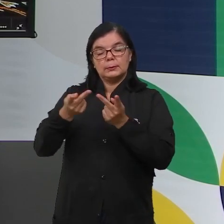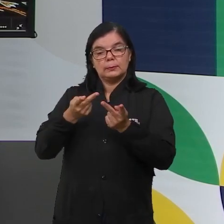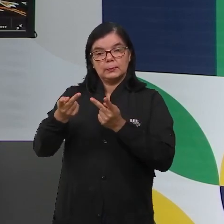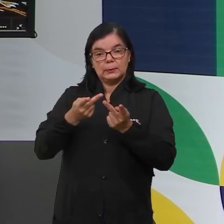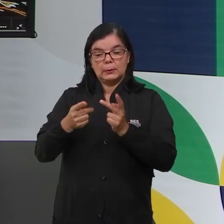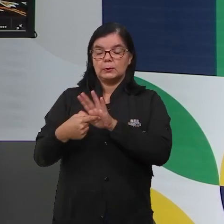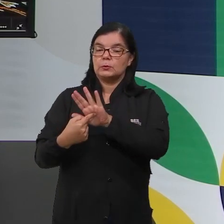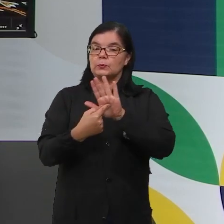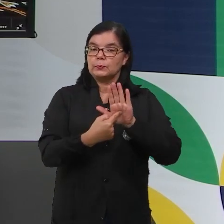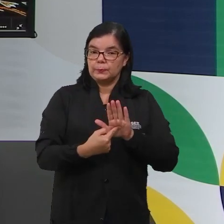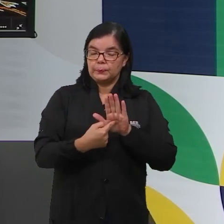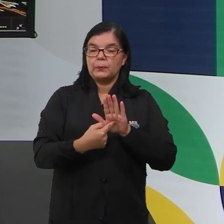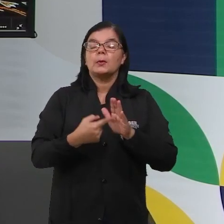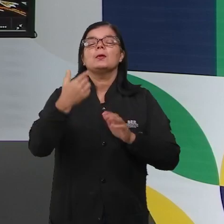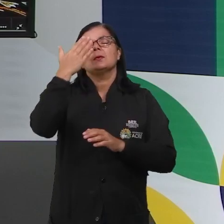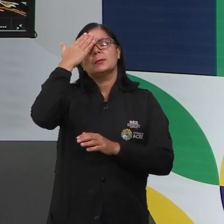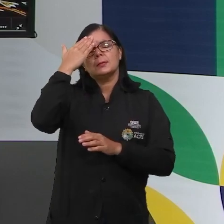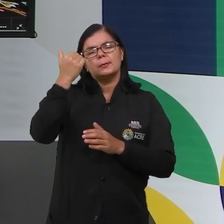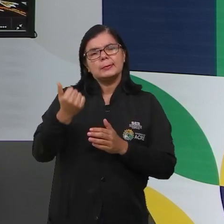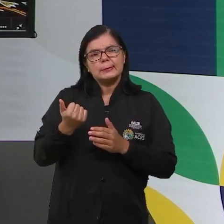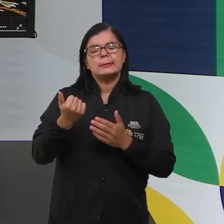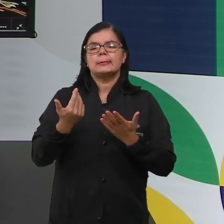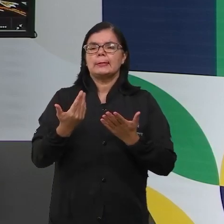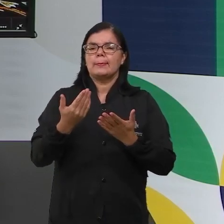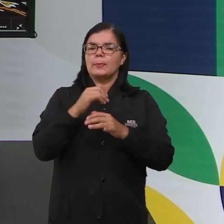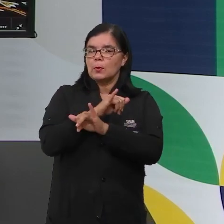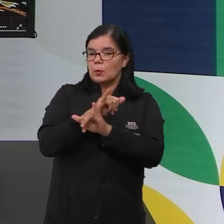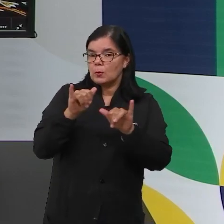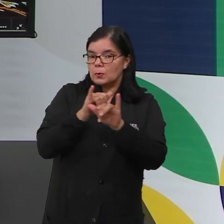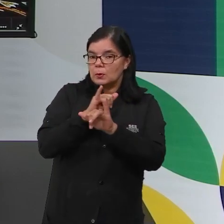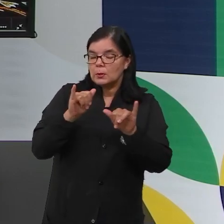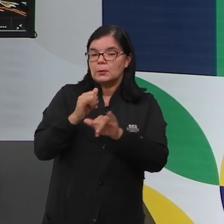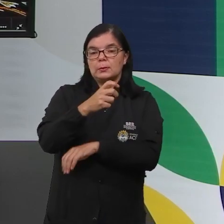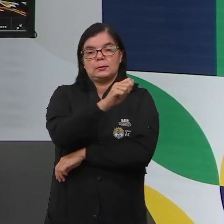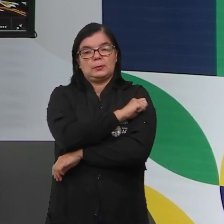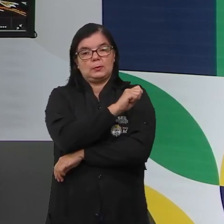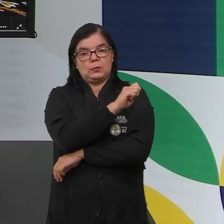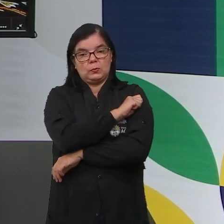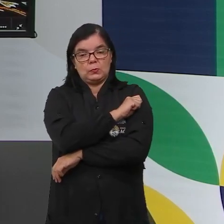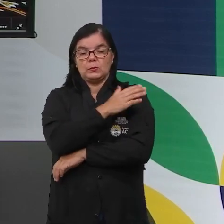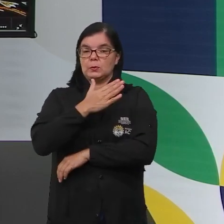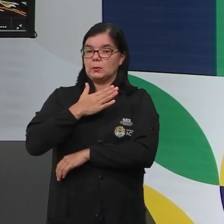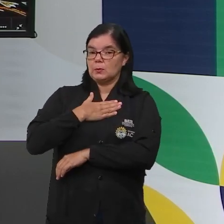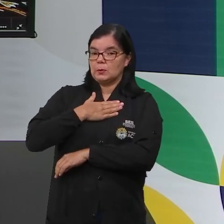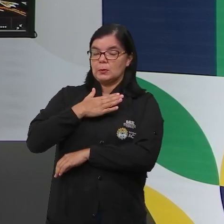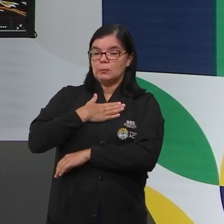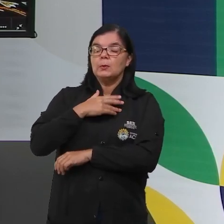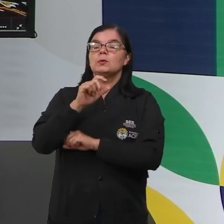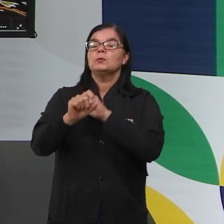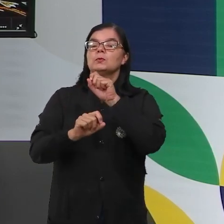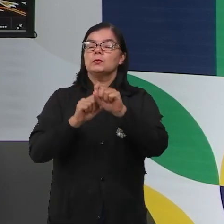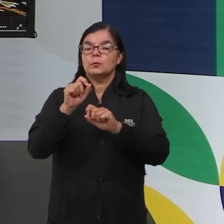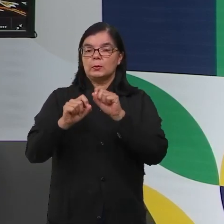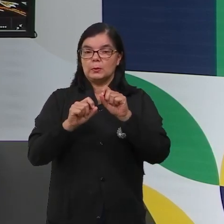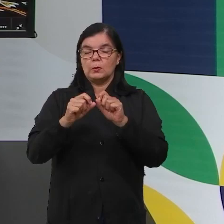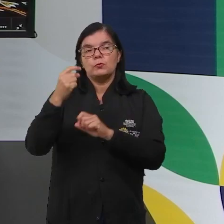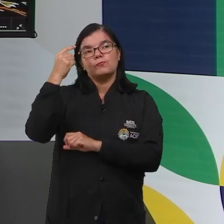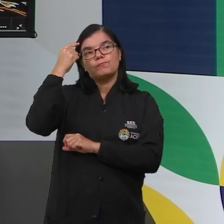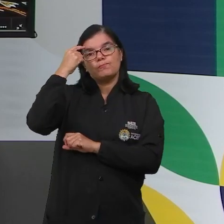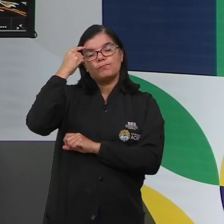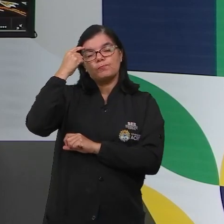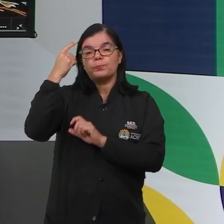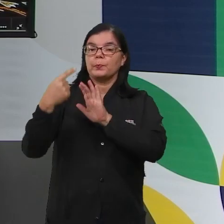da exposição. E eu sempre digo aos nossos alunos, aos meus alunos, que quando a gente vai pensar